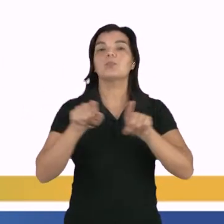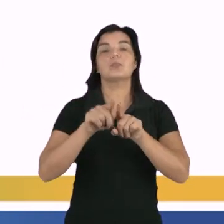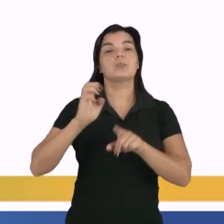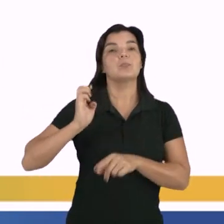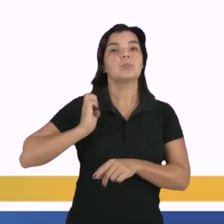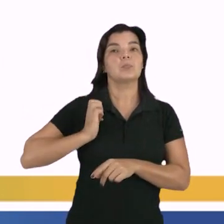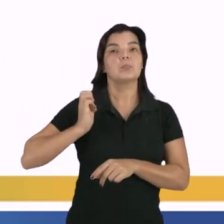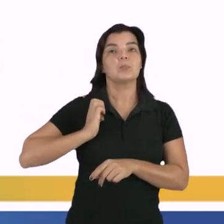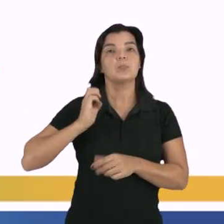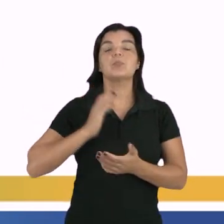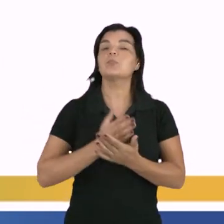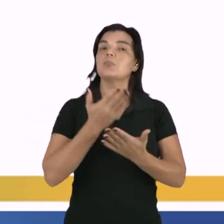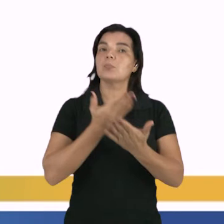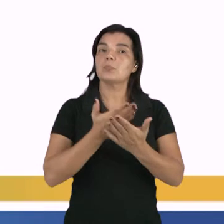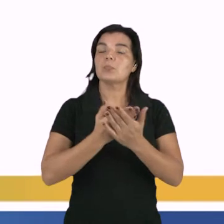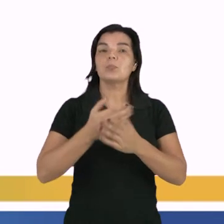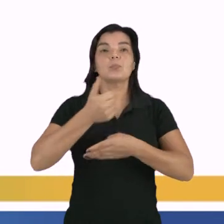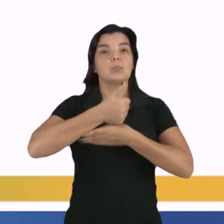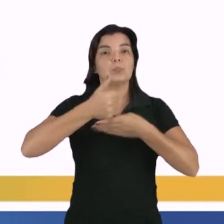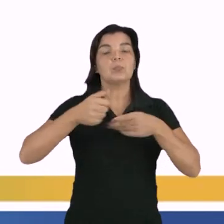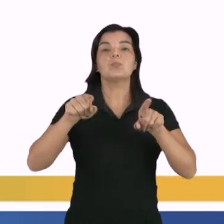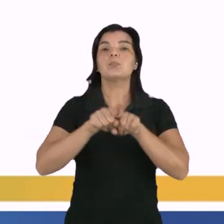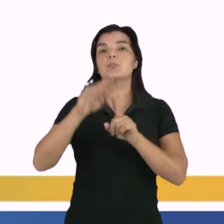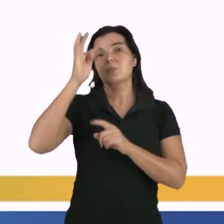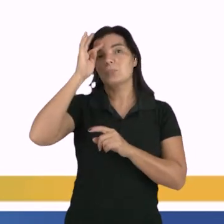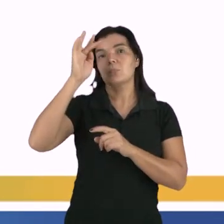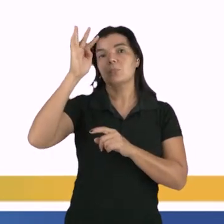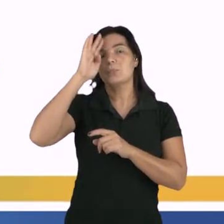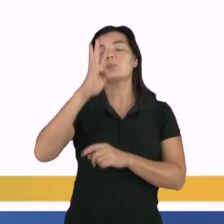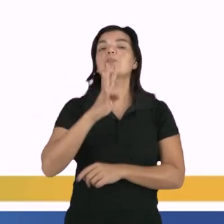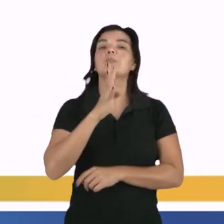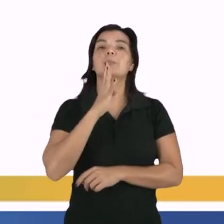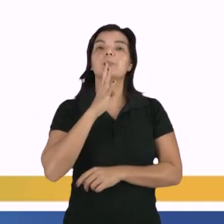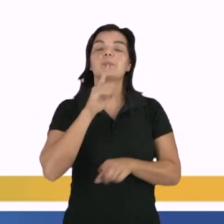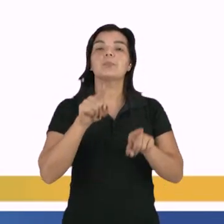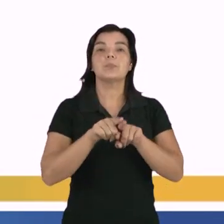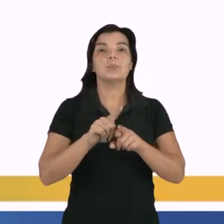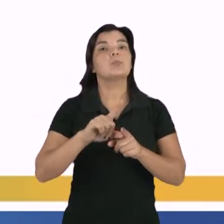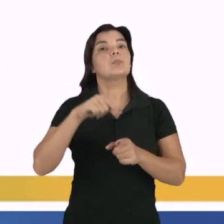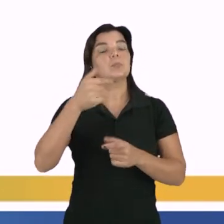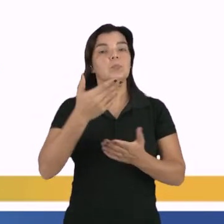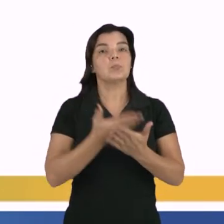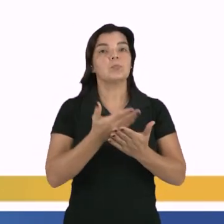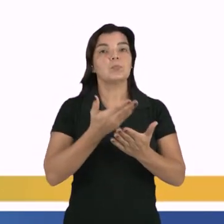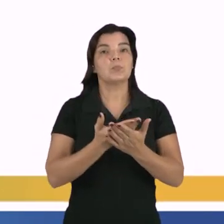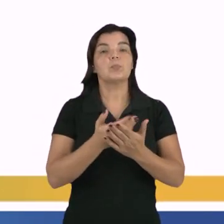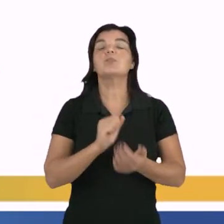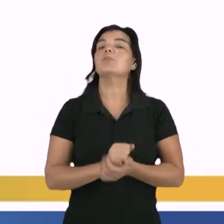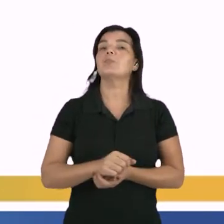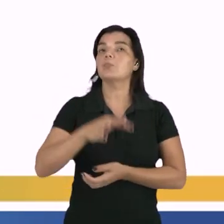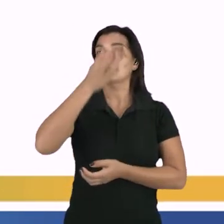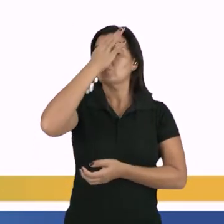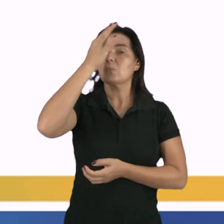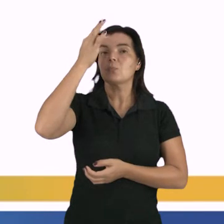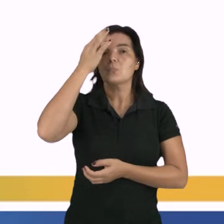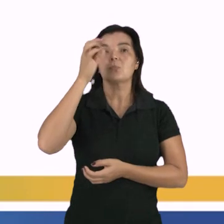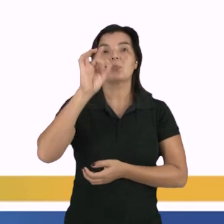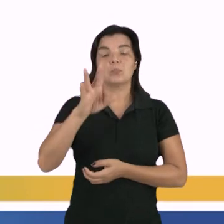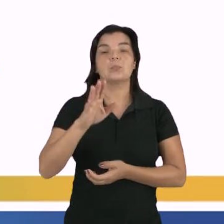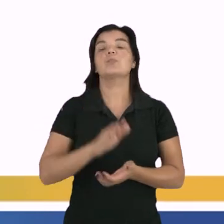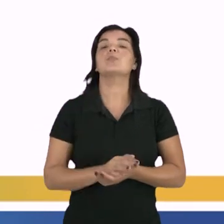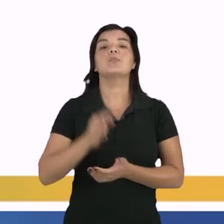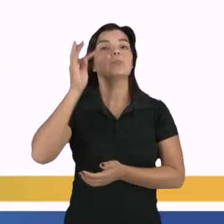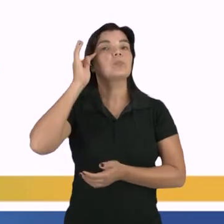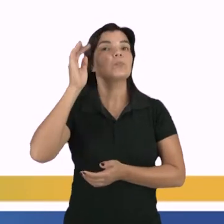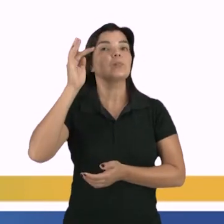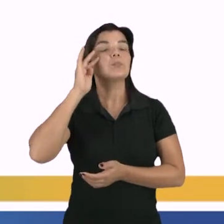na ética, que é o que a gente está falando, na questão da moral, e na teoria do conhecimento. A gente tem uma aula no nosso curso de filosofia só sobre a teoria